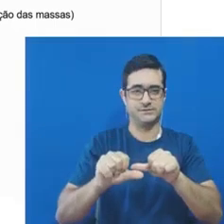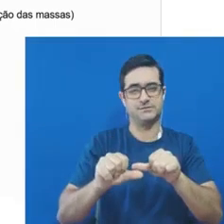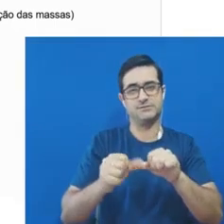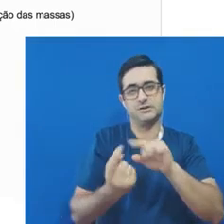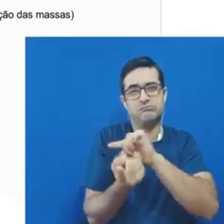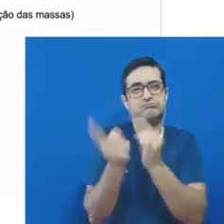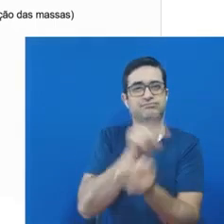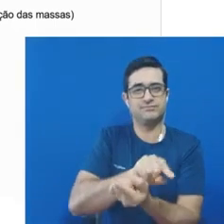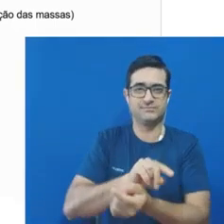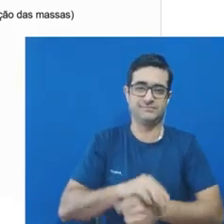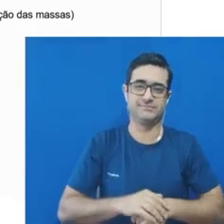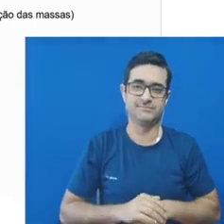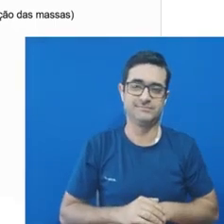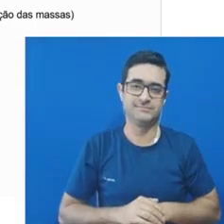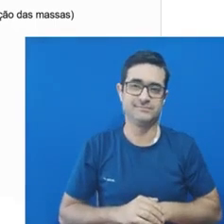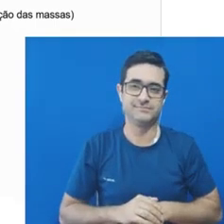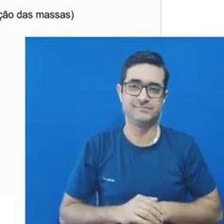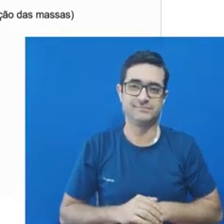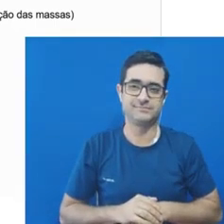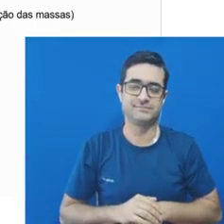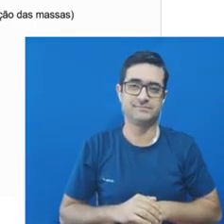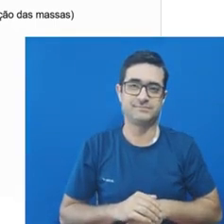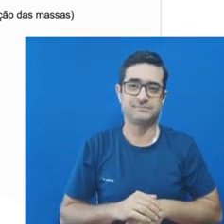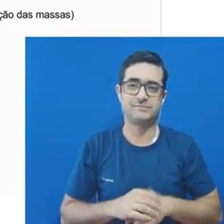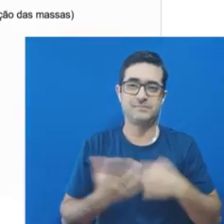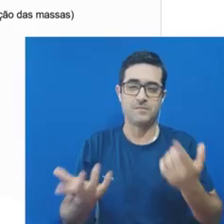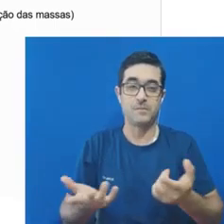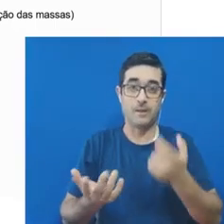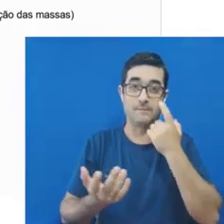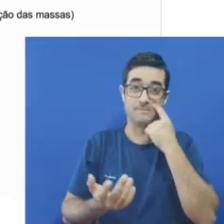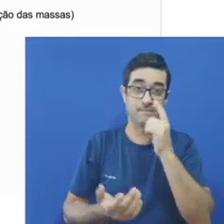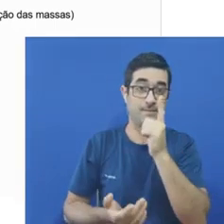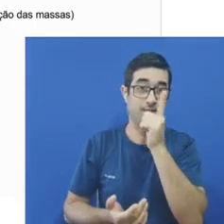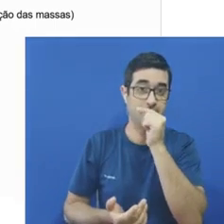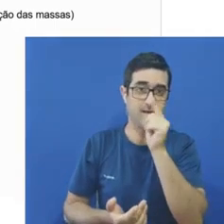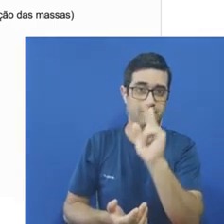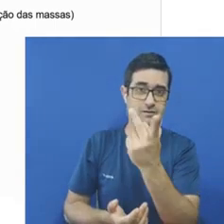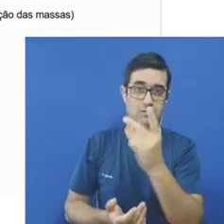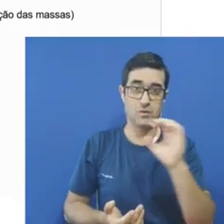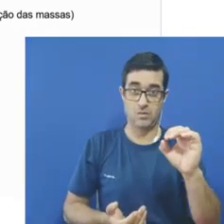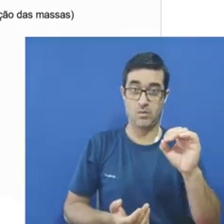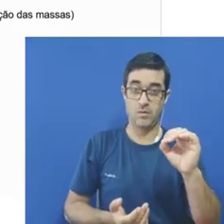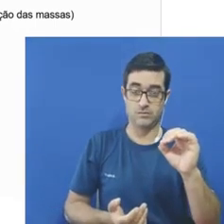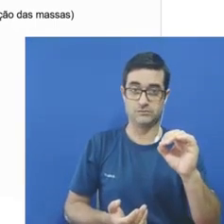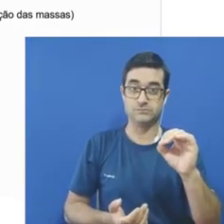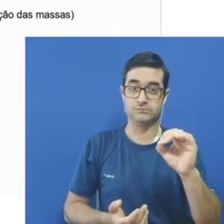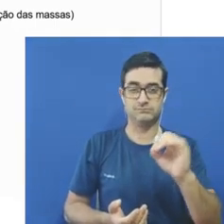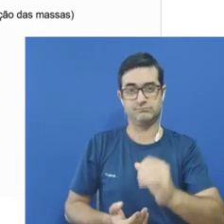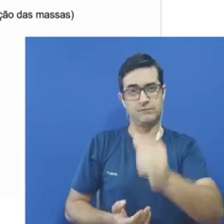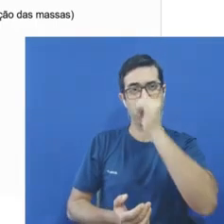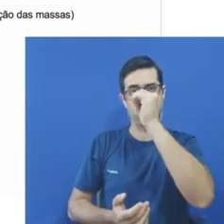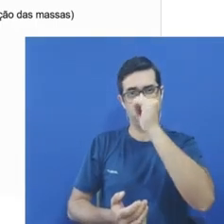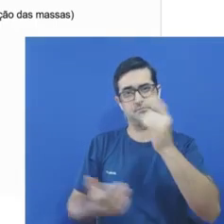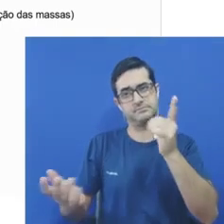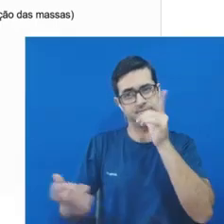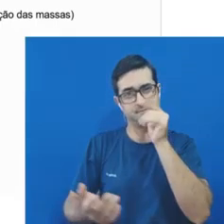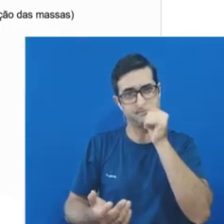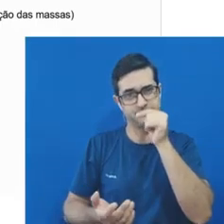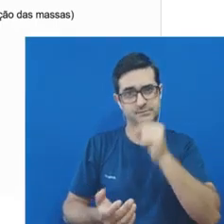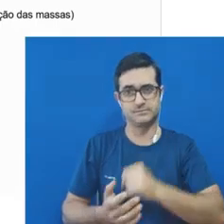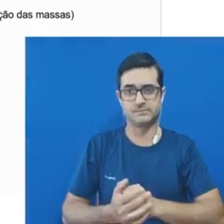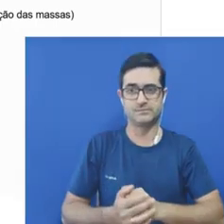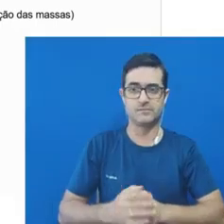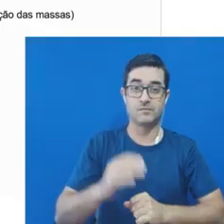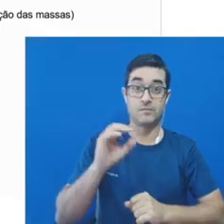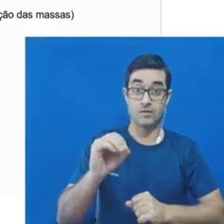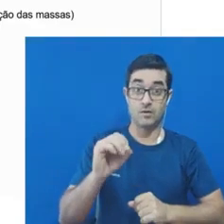trouxe aqui, essa é a água que a gente bebe. Agora, essa mesma fórmula com um 2 aqui, seriam 2